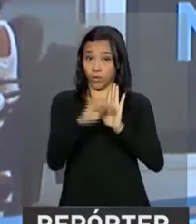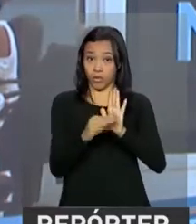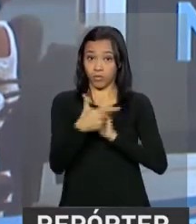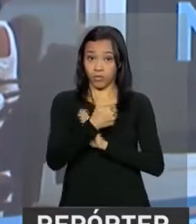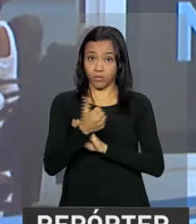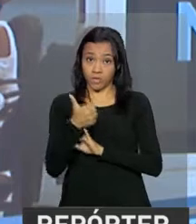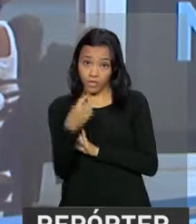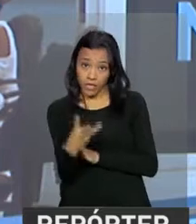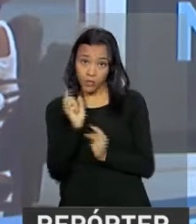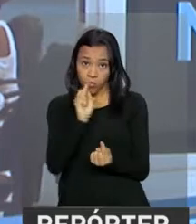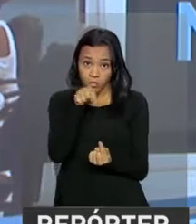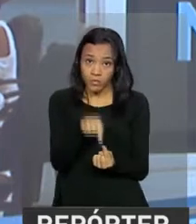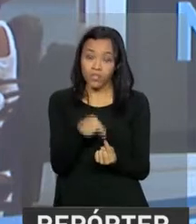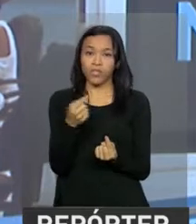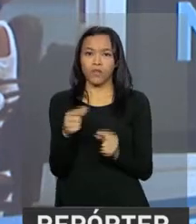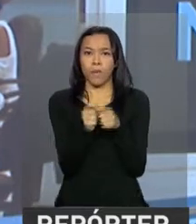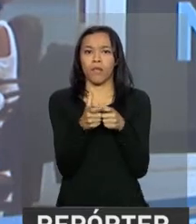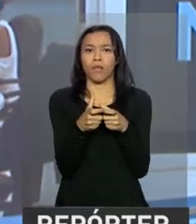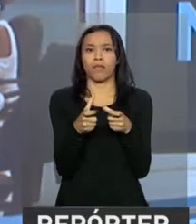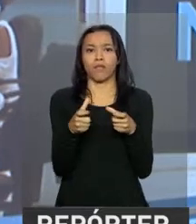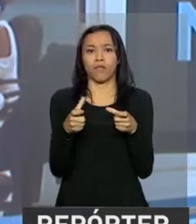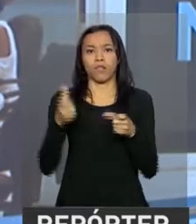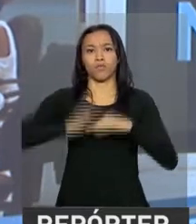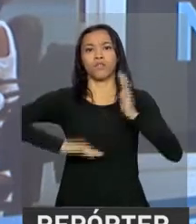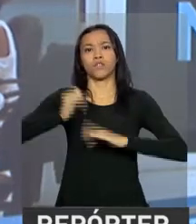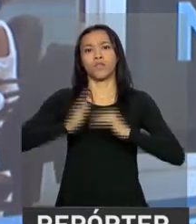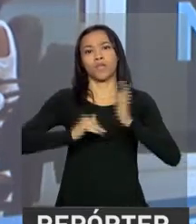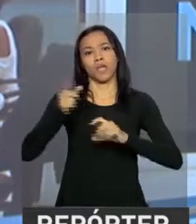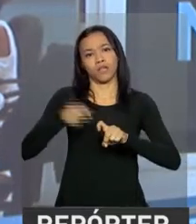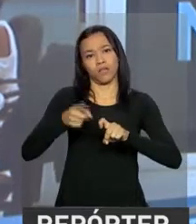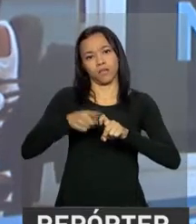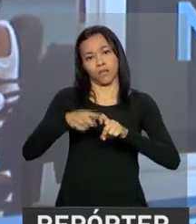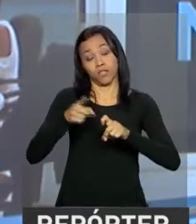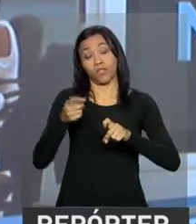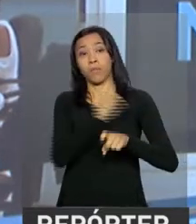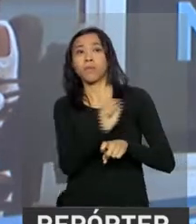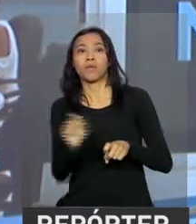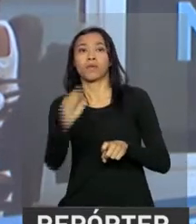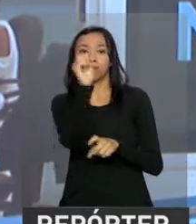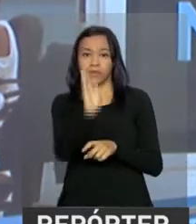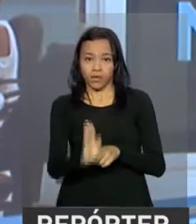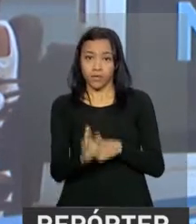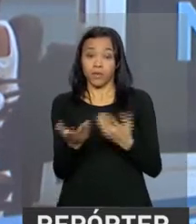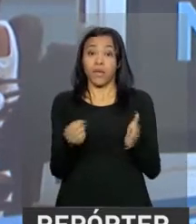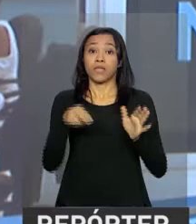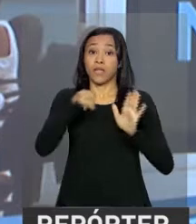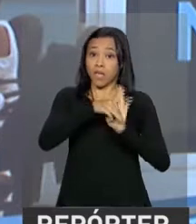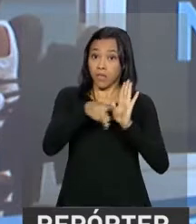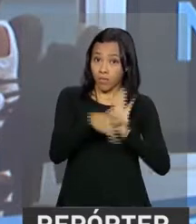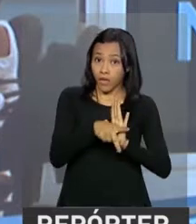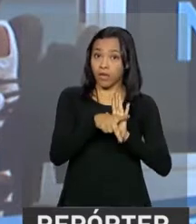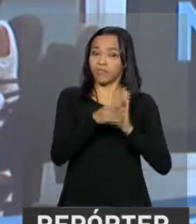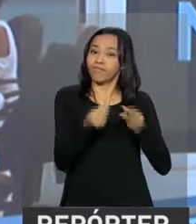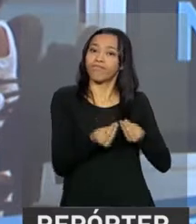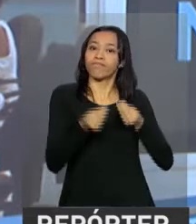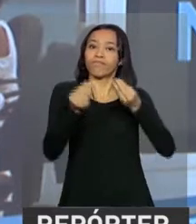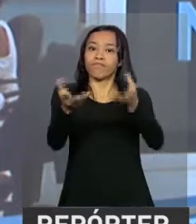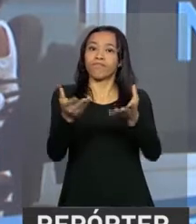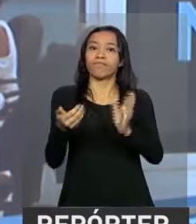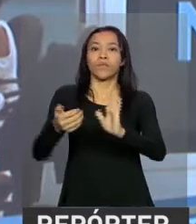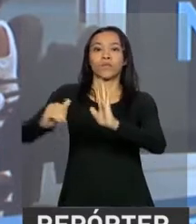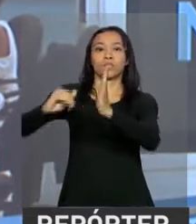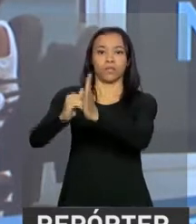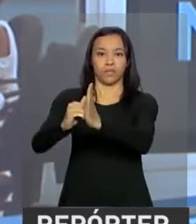para aumentar o número de profissionais de saúde no interior do país. A MP segue agora para o Senado e, para